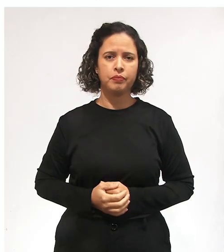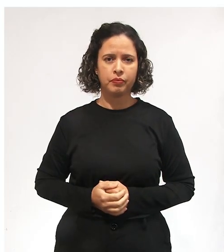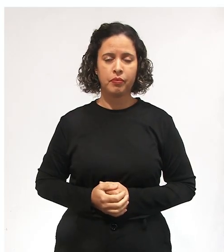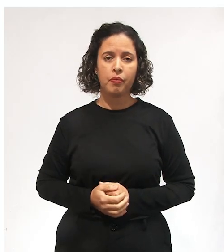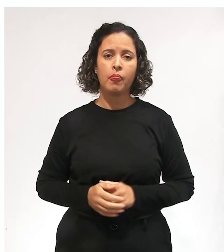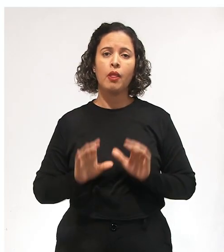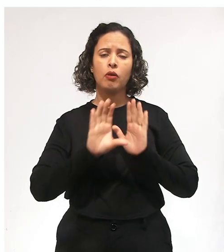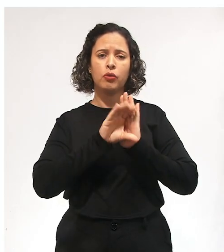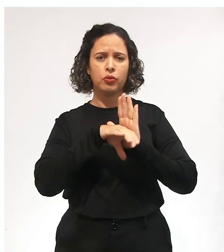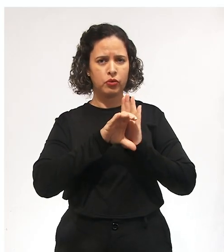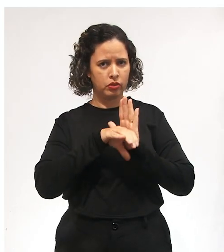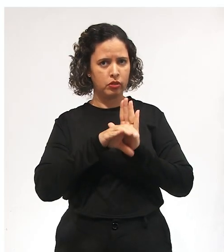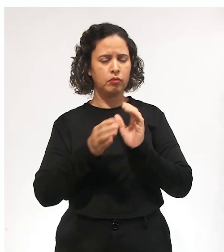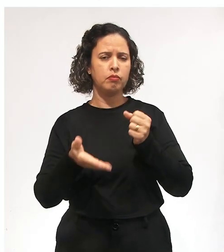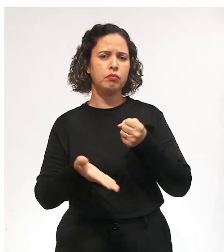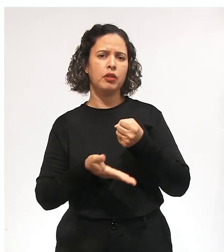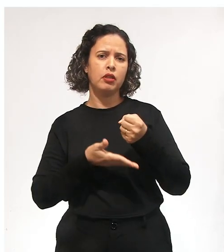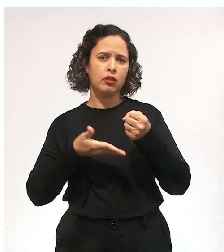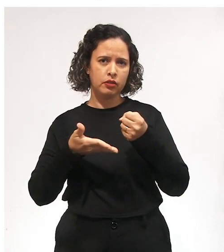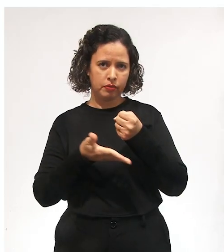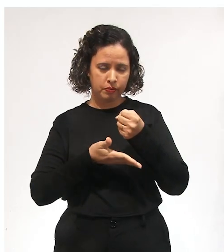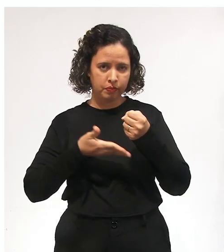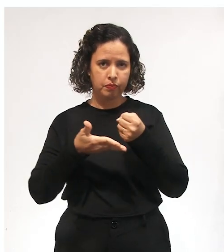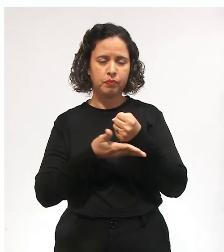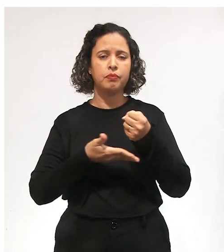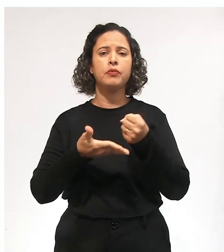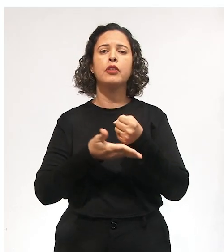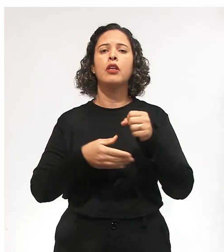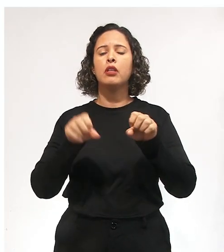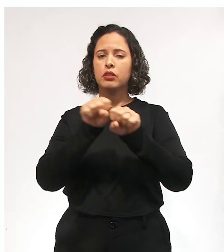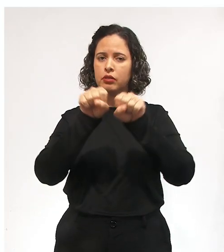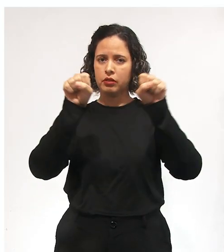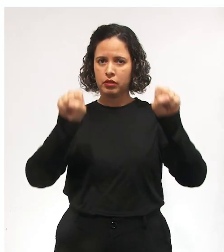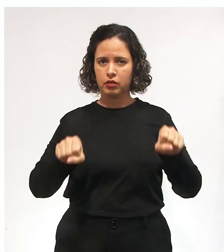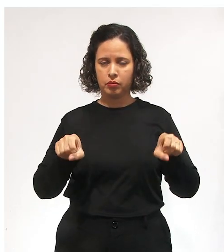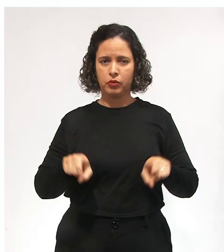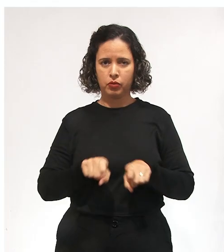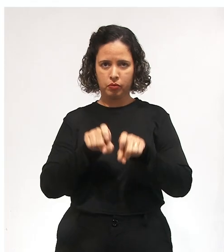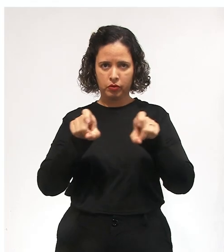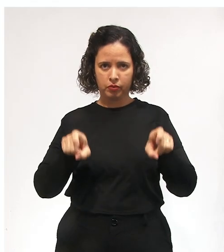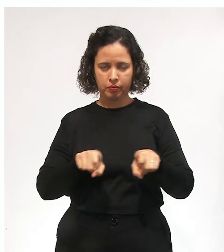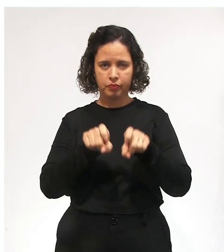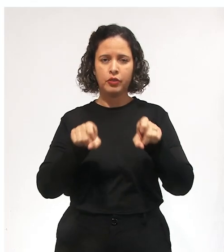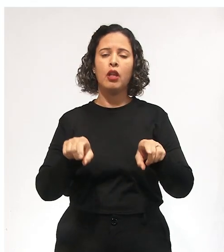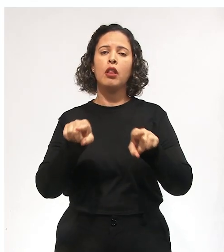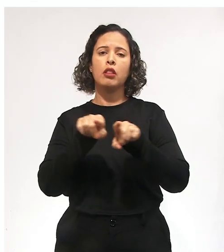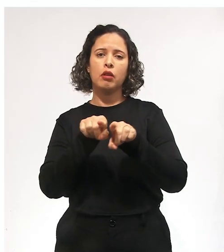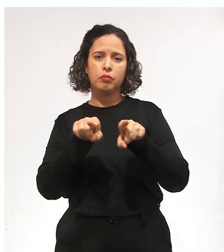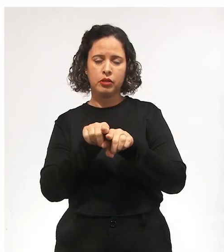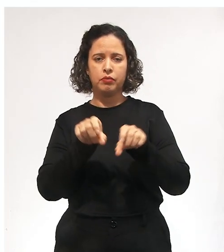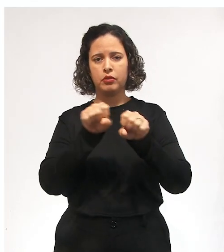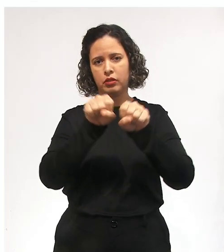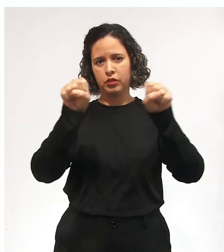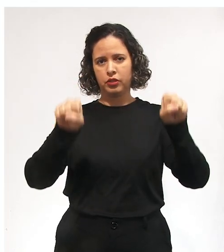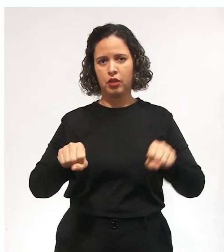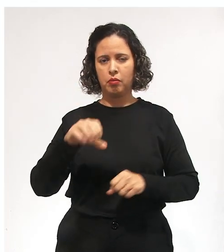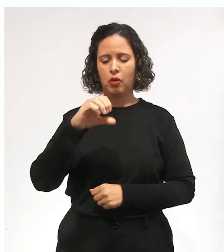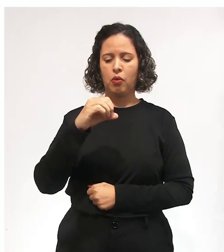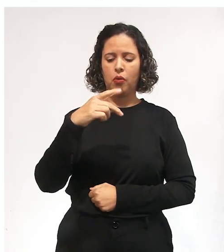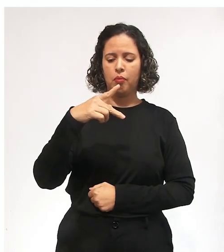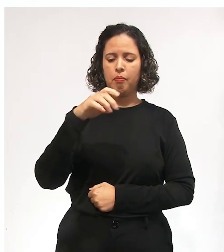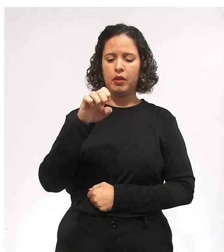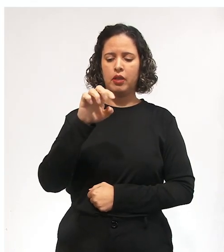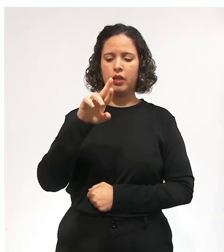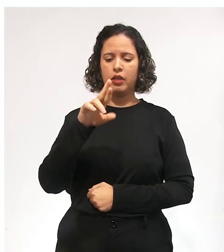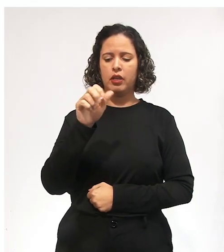os conceitos básicos de sistemas computacionais e sistemas operacionais. Qual o conteúdo que